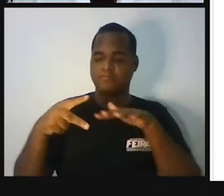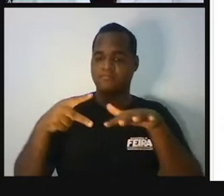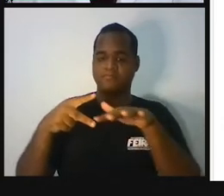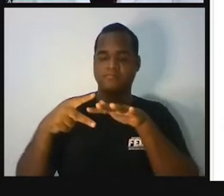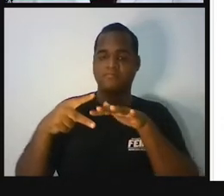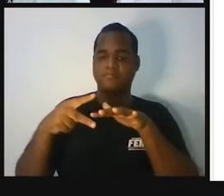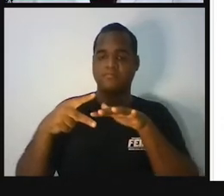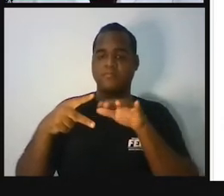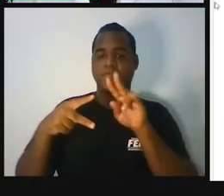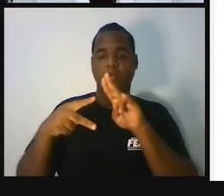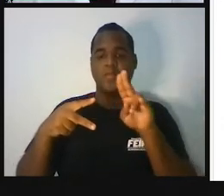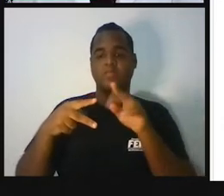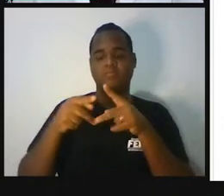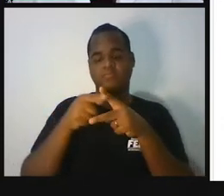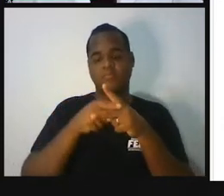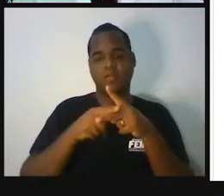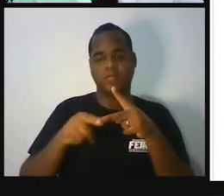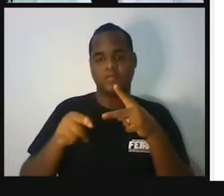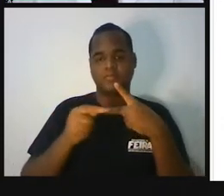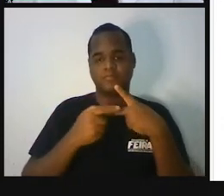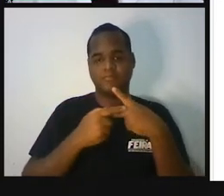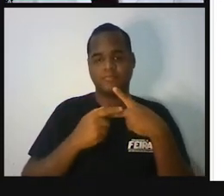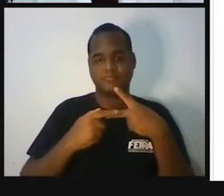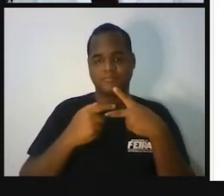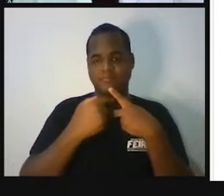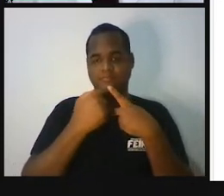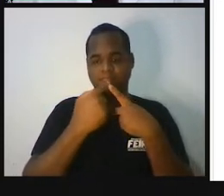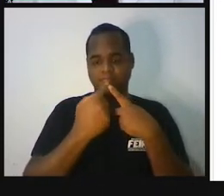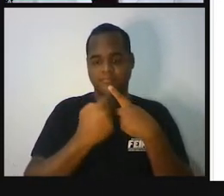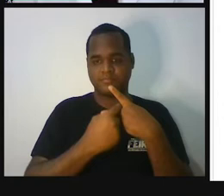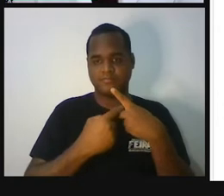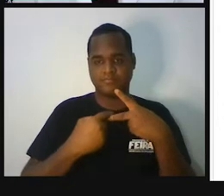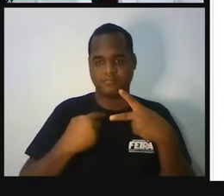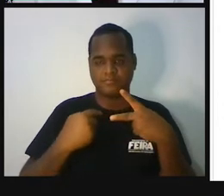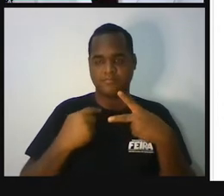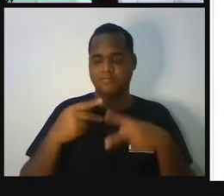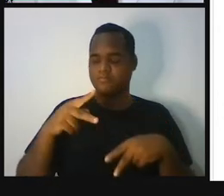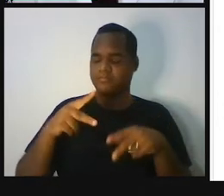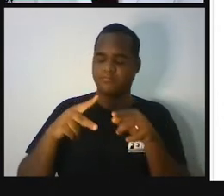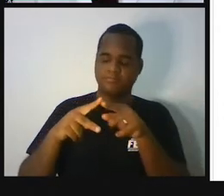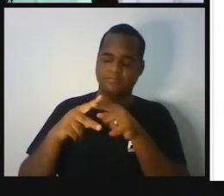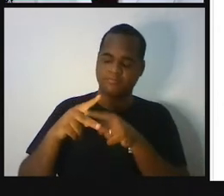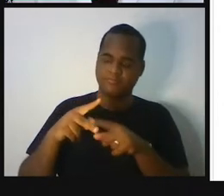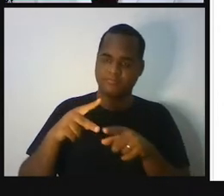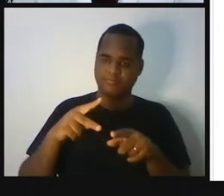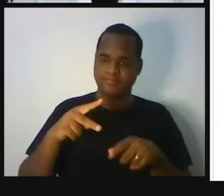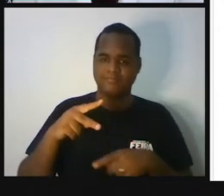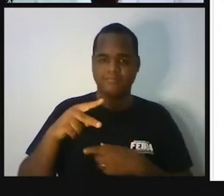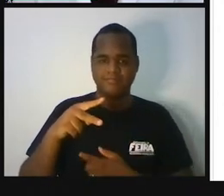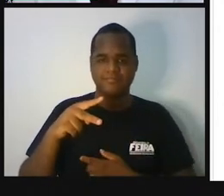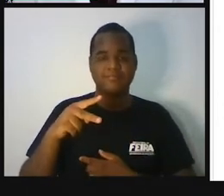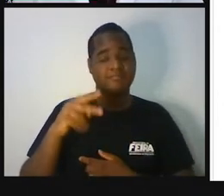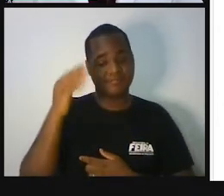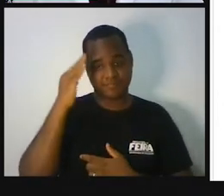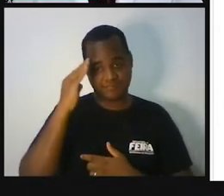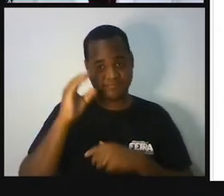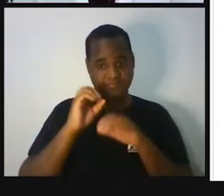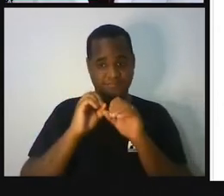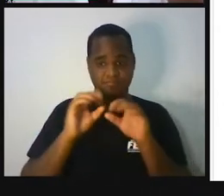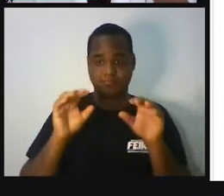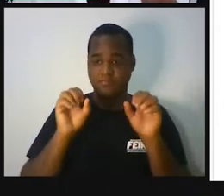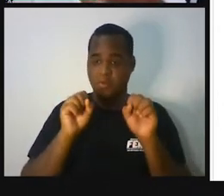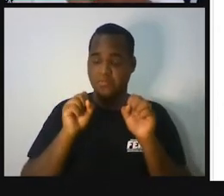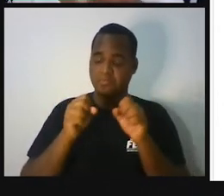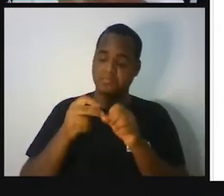é o que a gente chama de ângulo aproxima Então já sei se eu quiser entender ângulo eu posso pensar